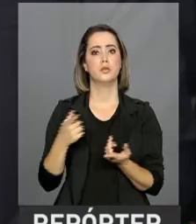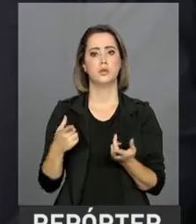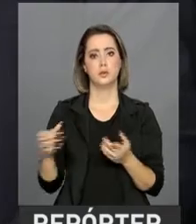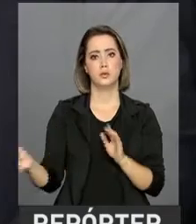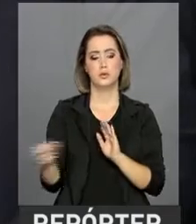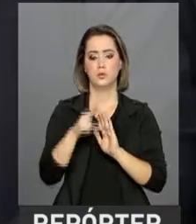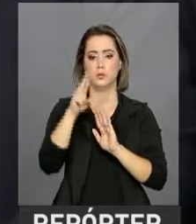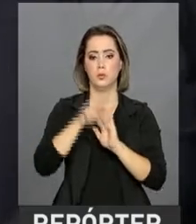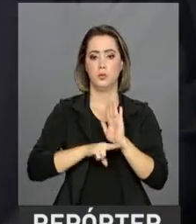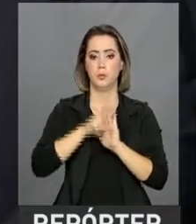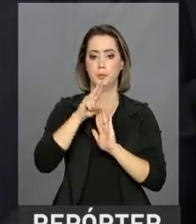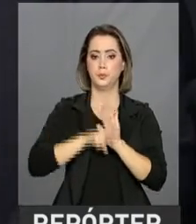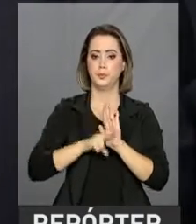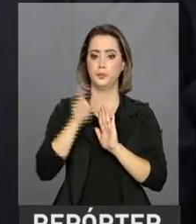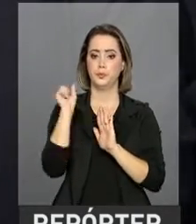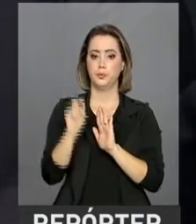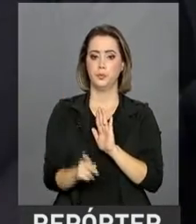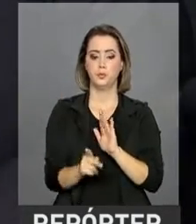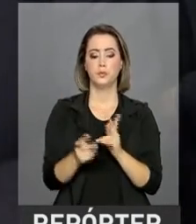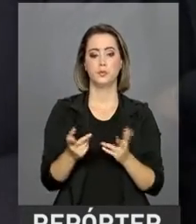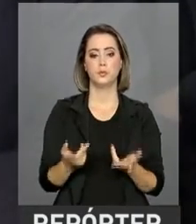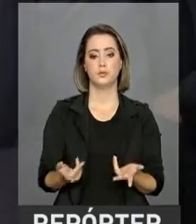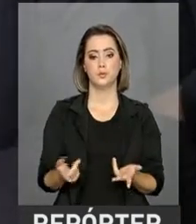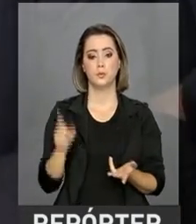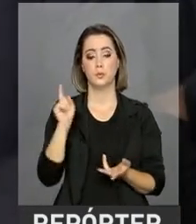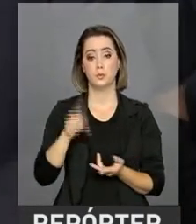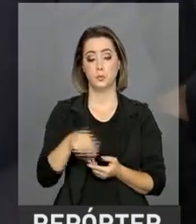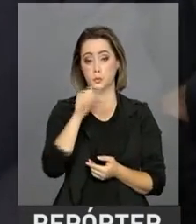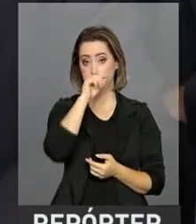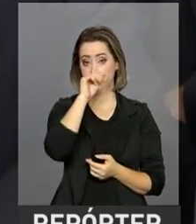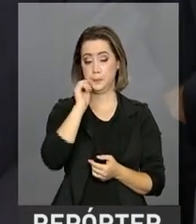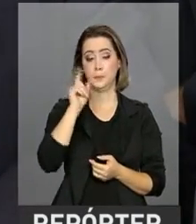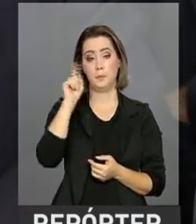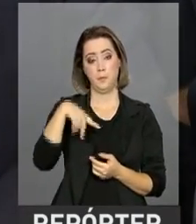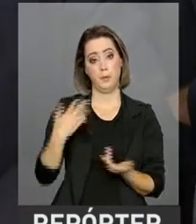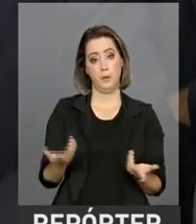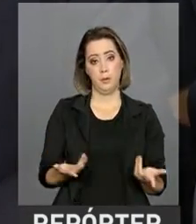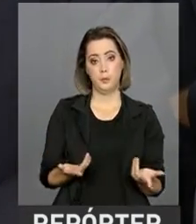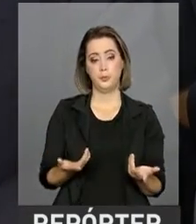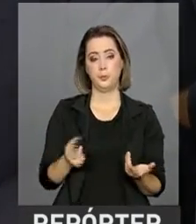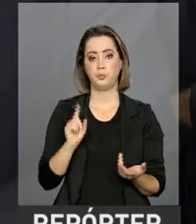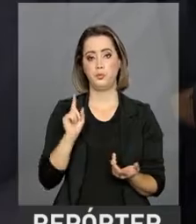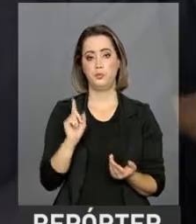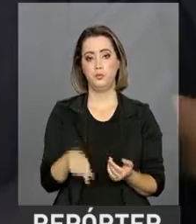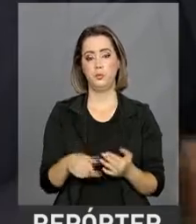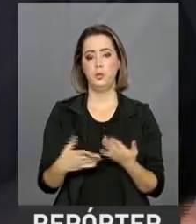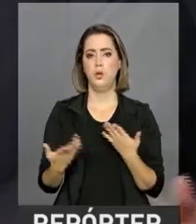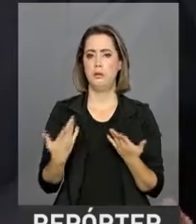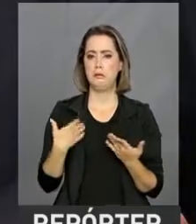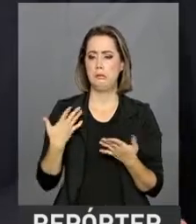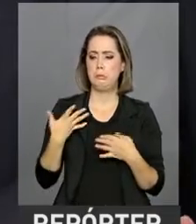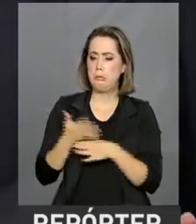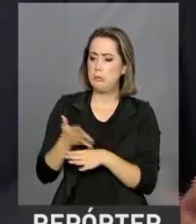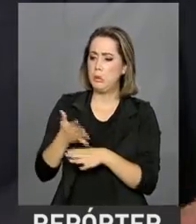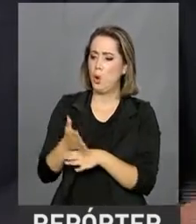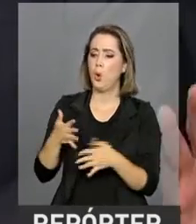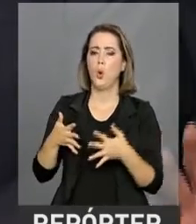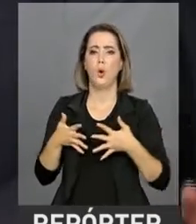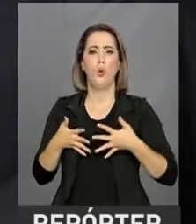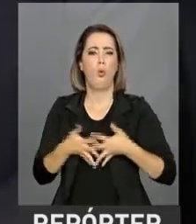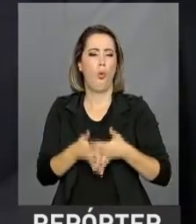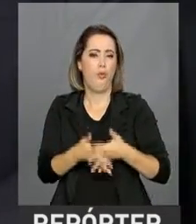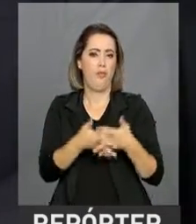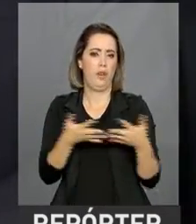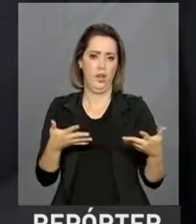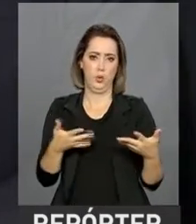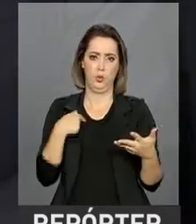reformulação previdenciária e seria digamos assim uma relativa à invasão de competência que nós não